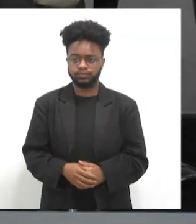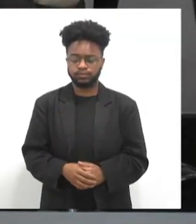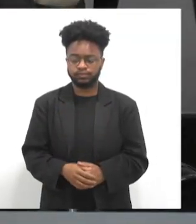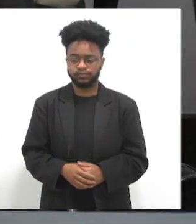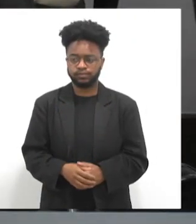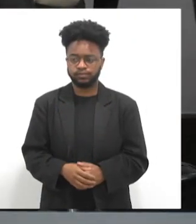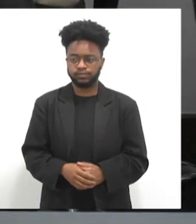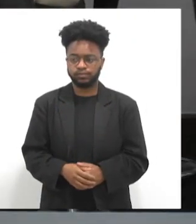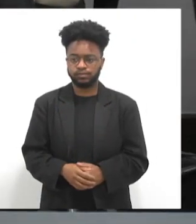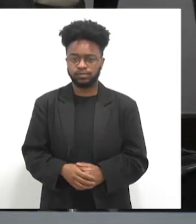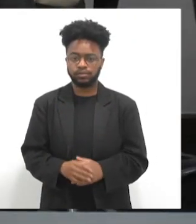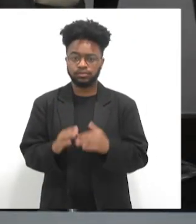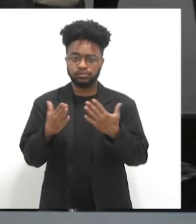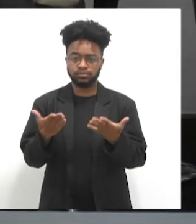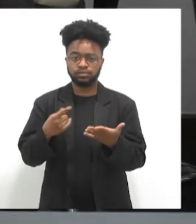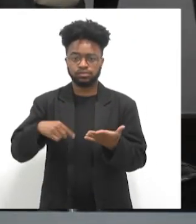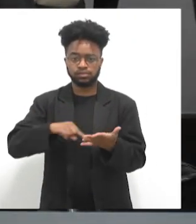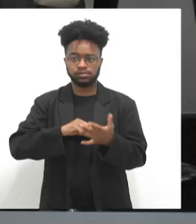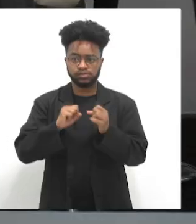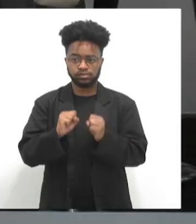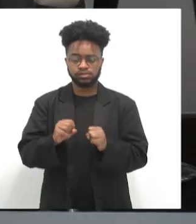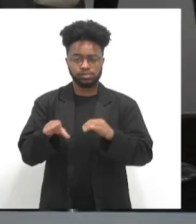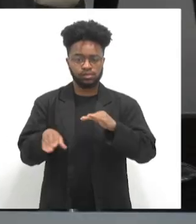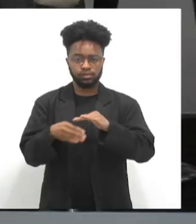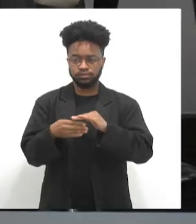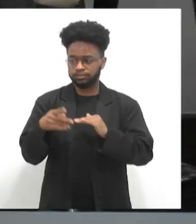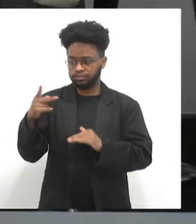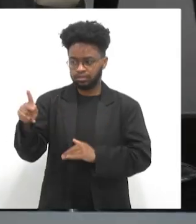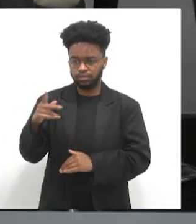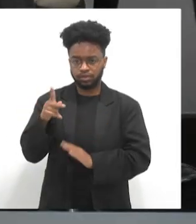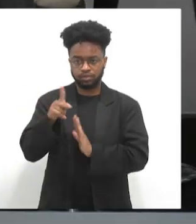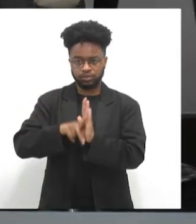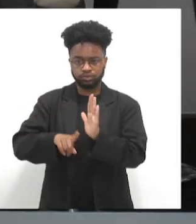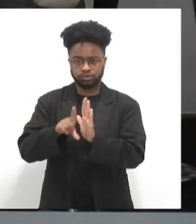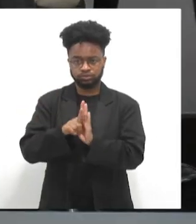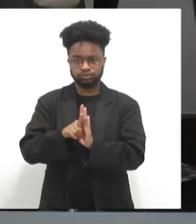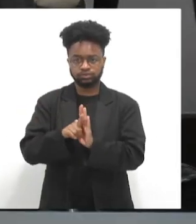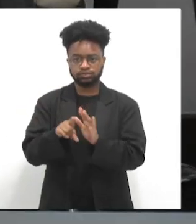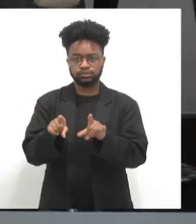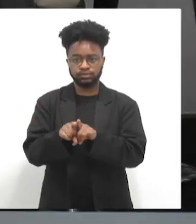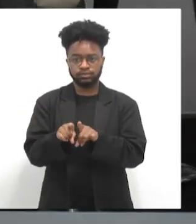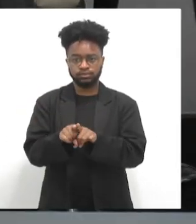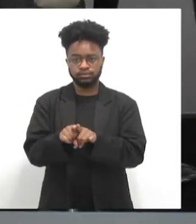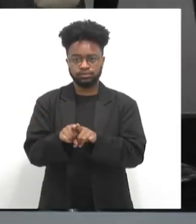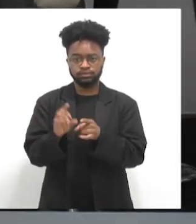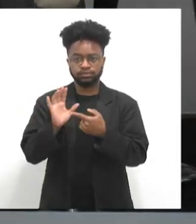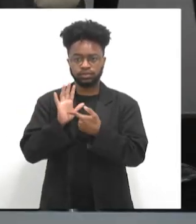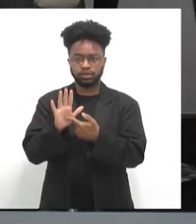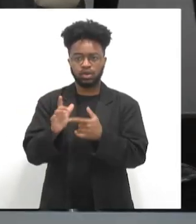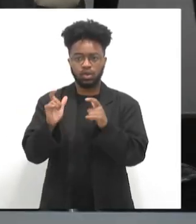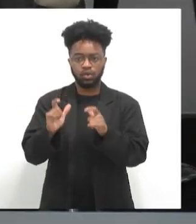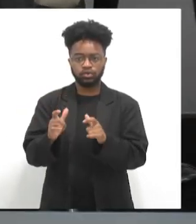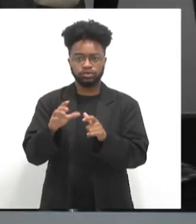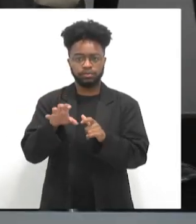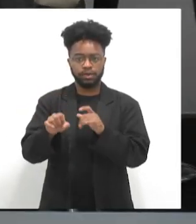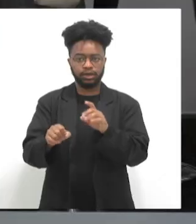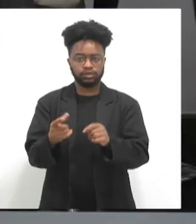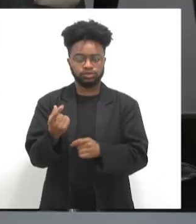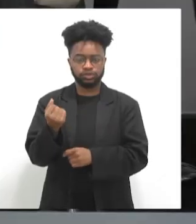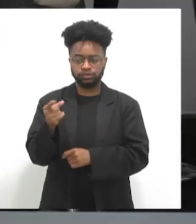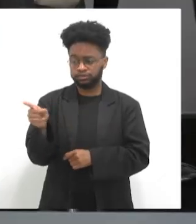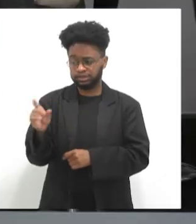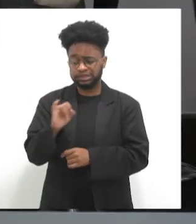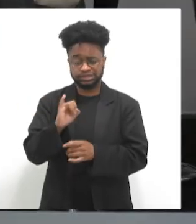a gente pode fazer essa emenda no teu projeto e dar, inclusive, a fonte de recurso. Vossa Excelência